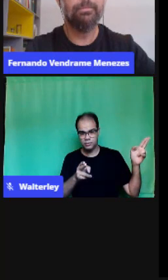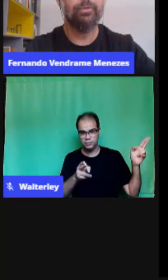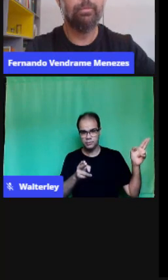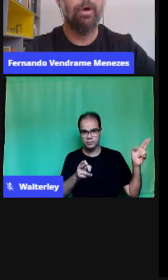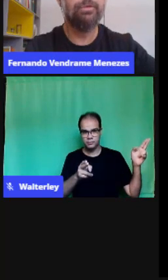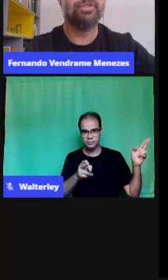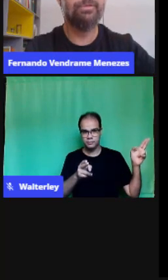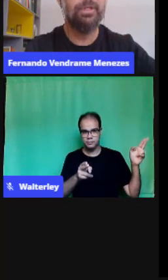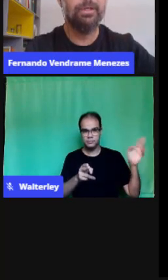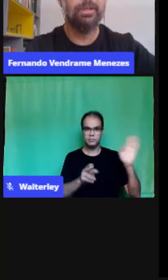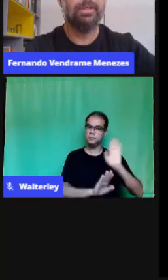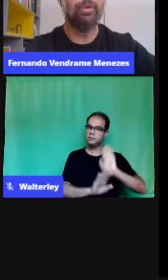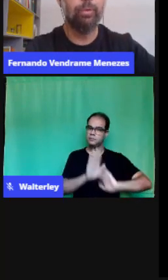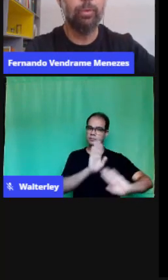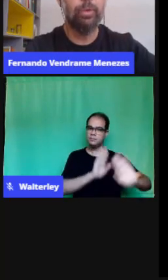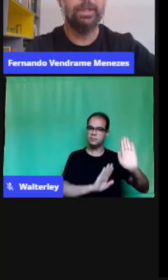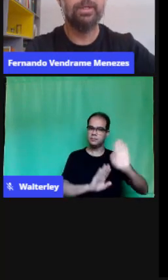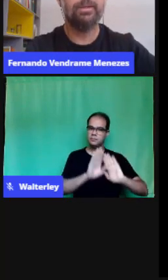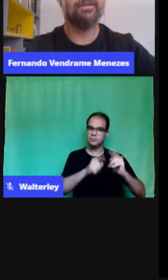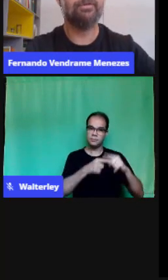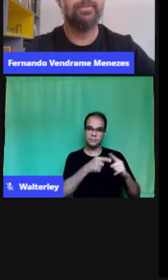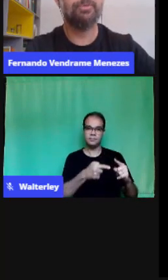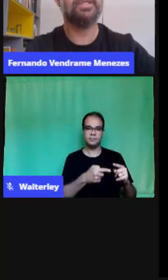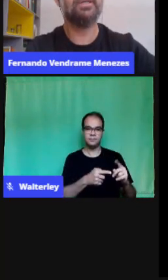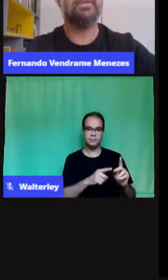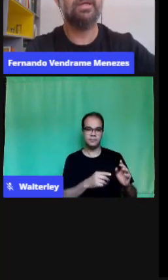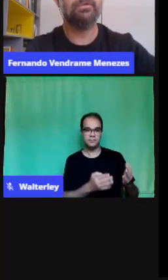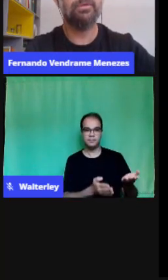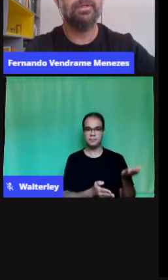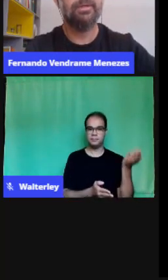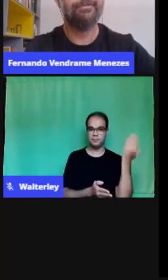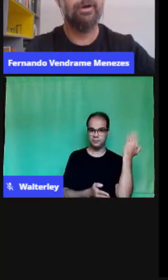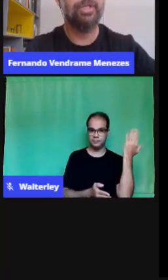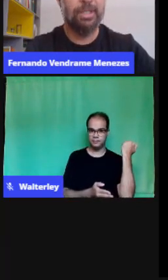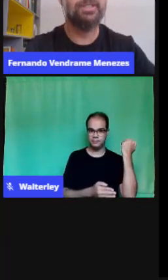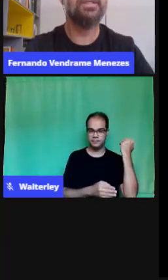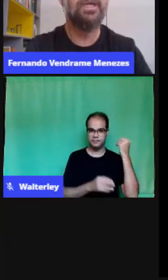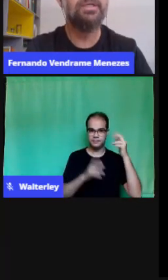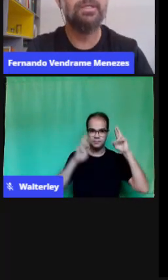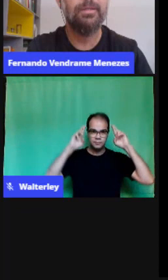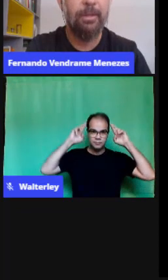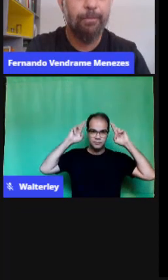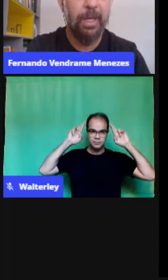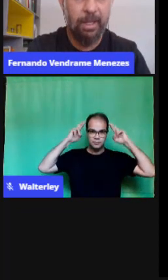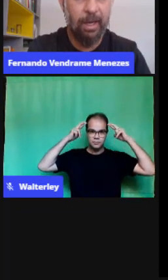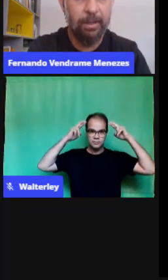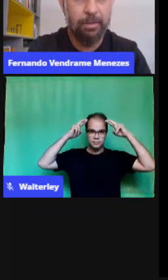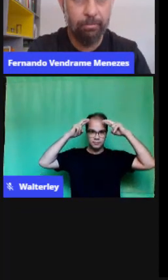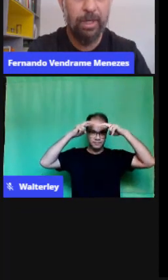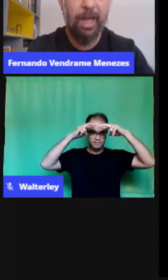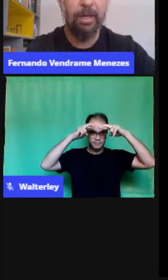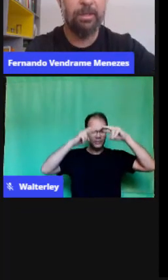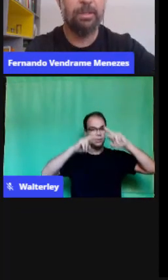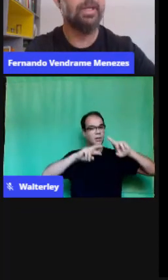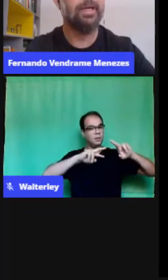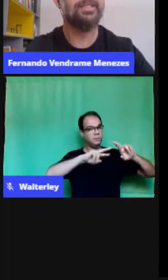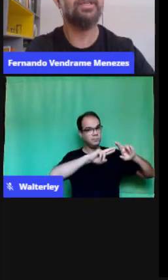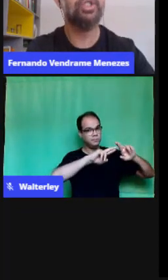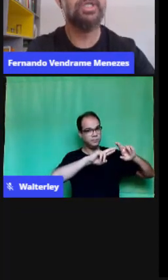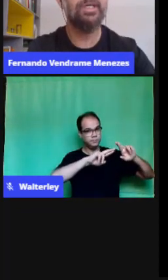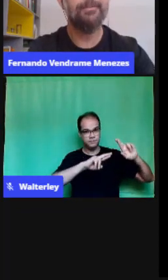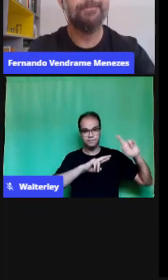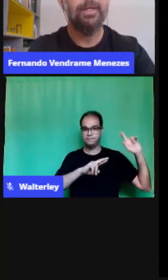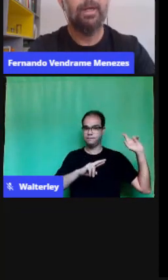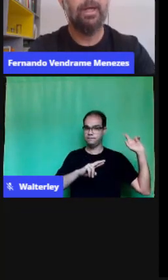no modo de vida, na cultura, na forma de pensamento, na forma de existência daquelas mulheres da